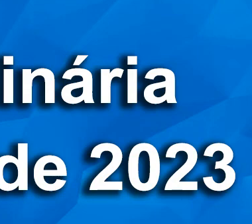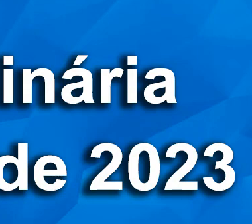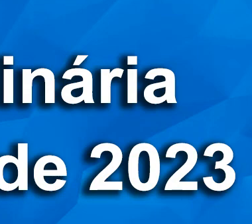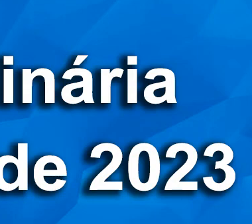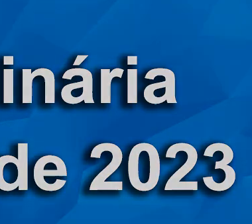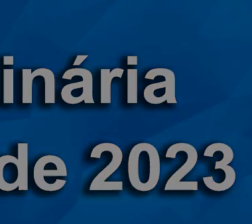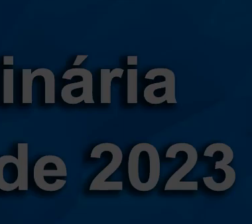presidente